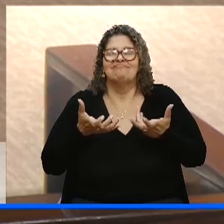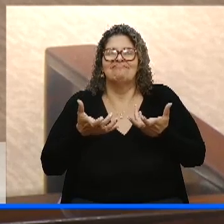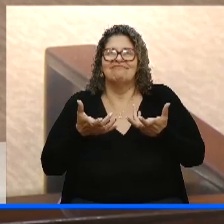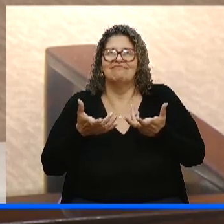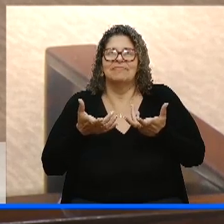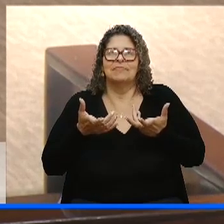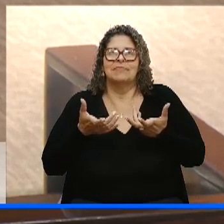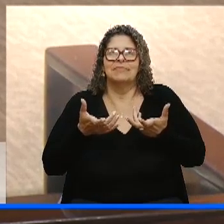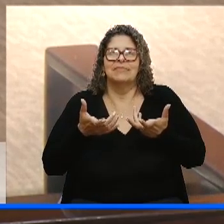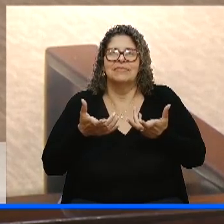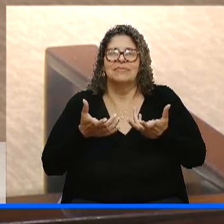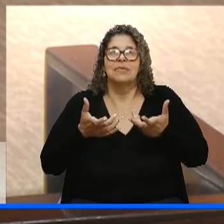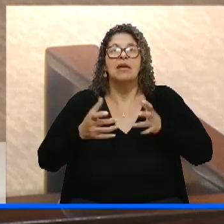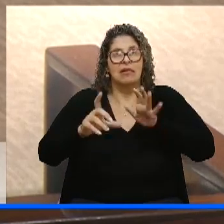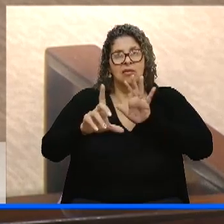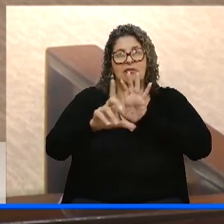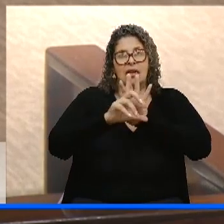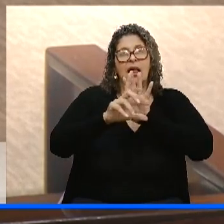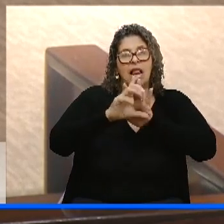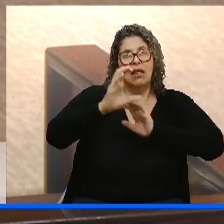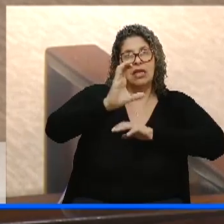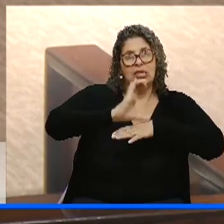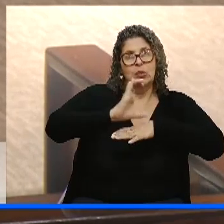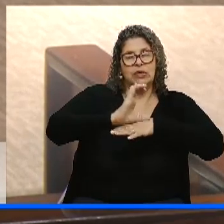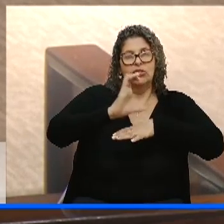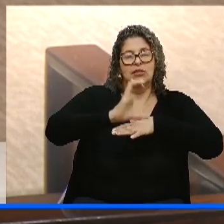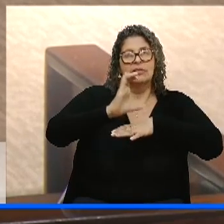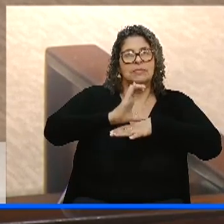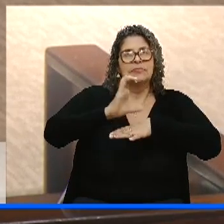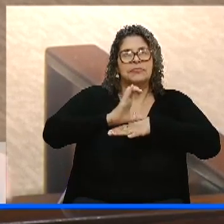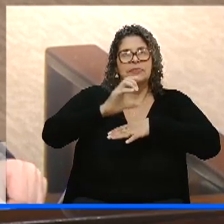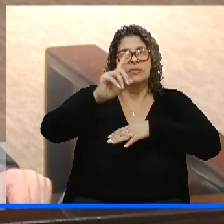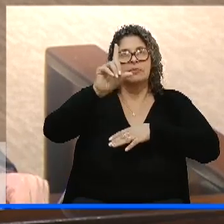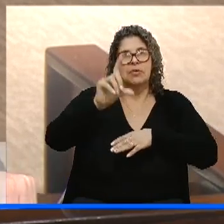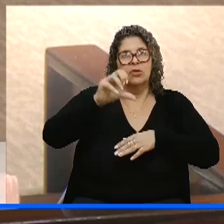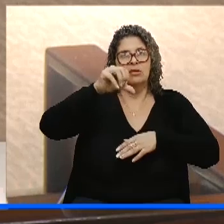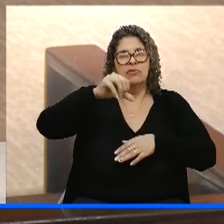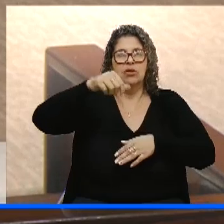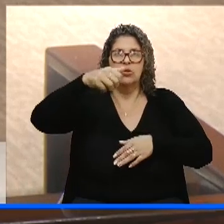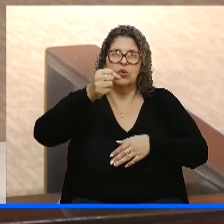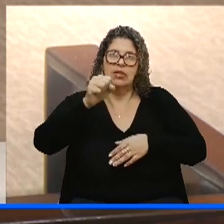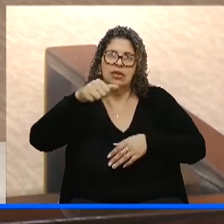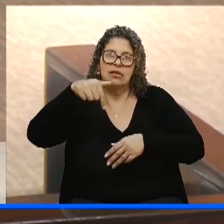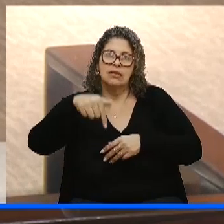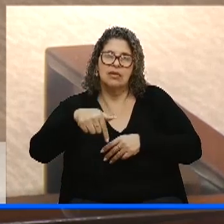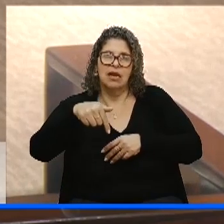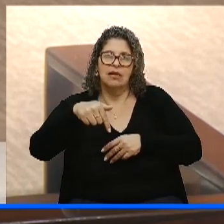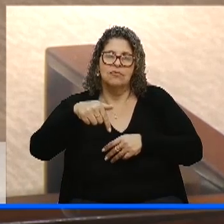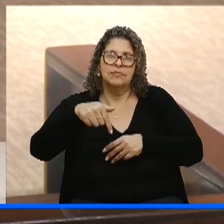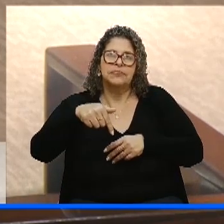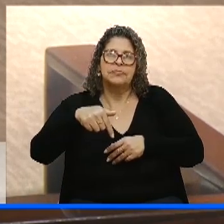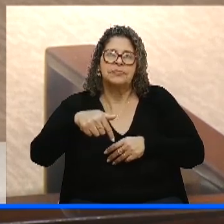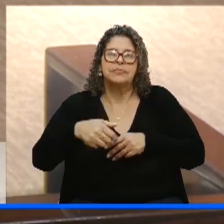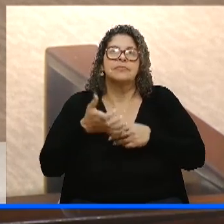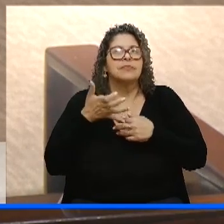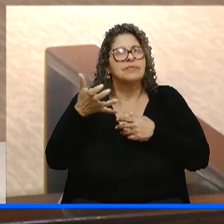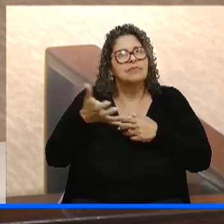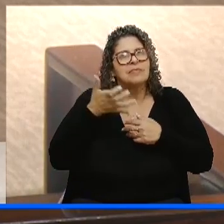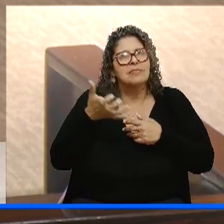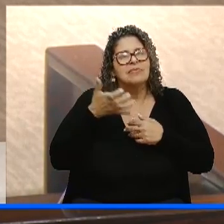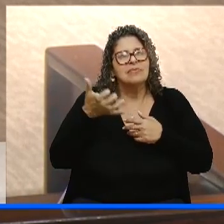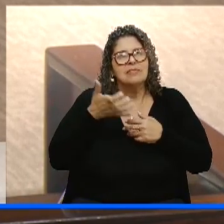que farei agora de forma legítima na constituinte de 1987 ao colocarem as suas demandas às suas pretensões